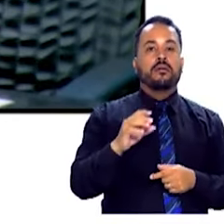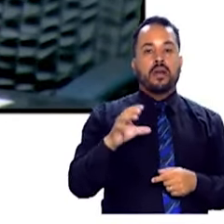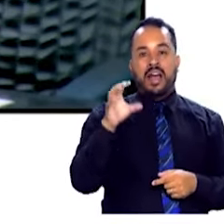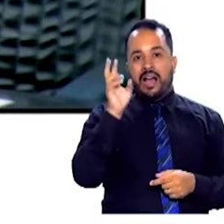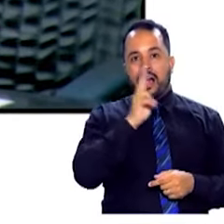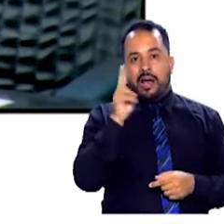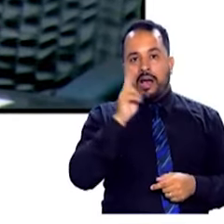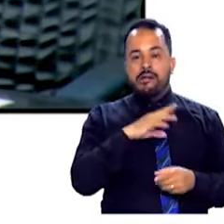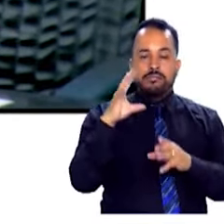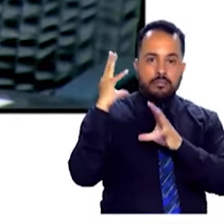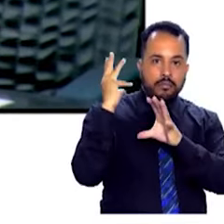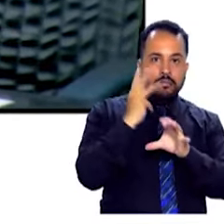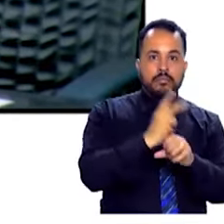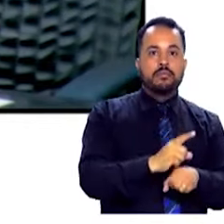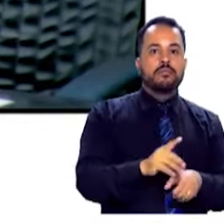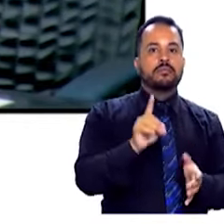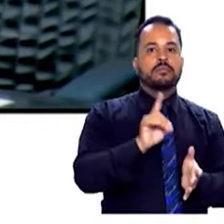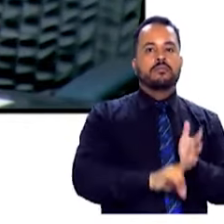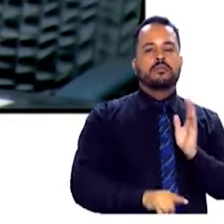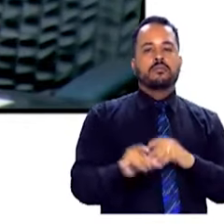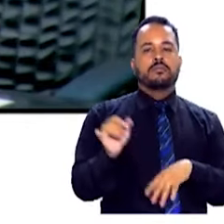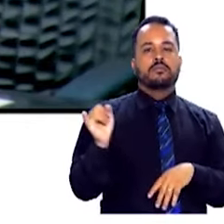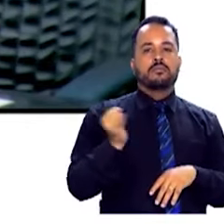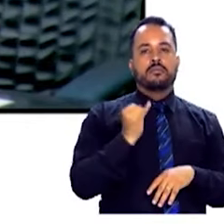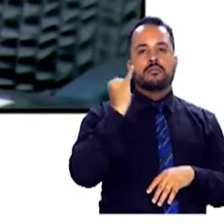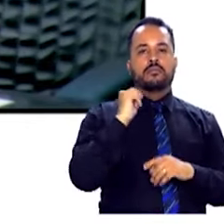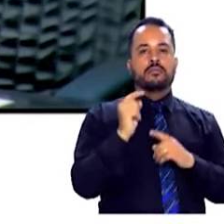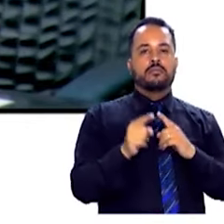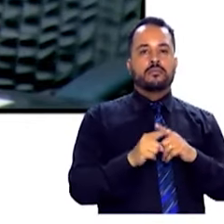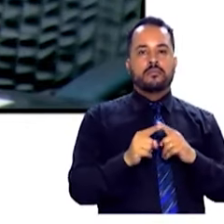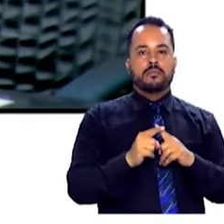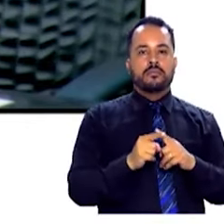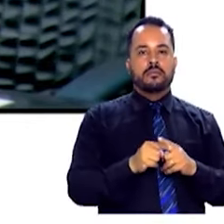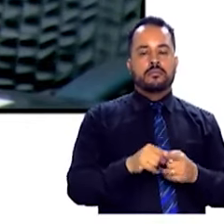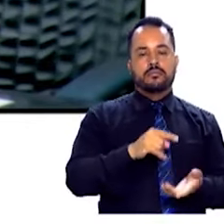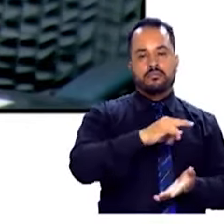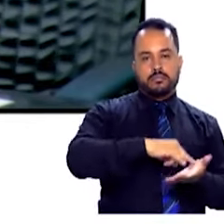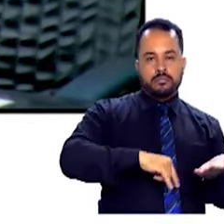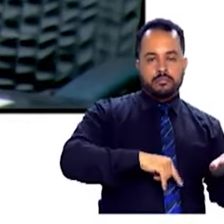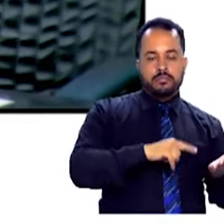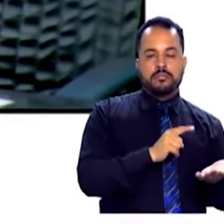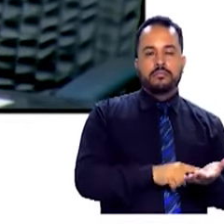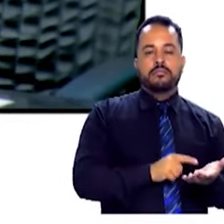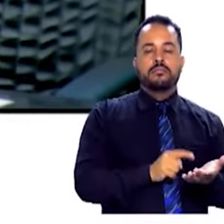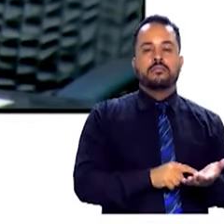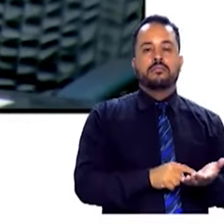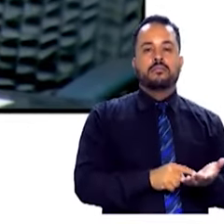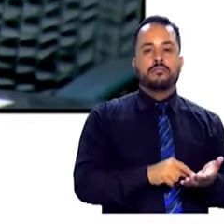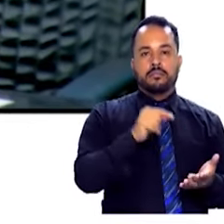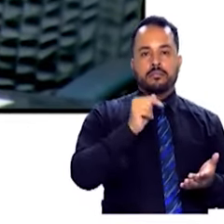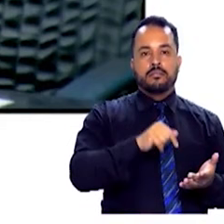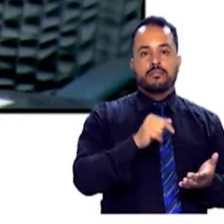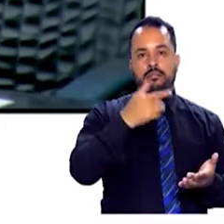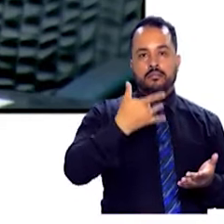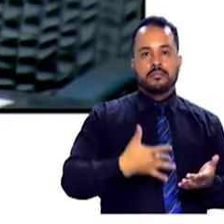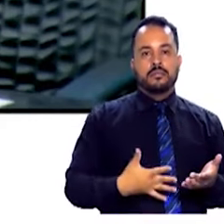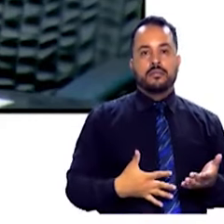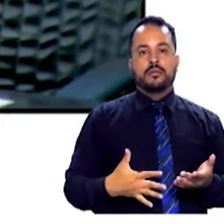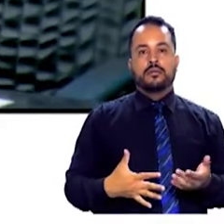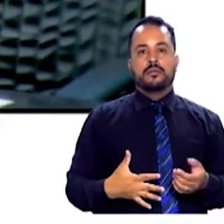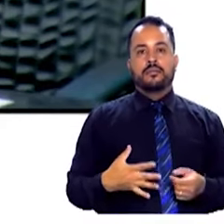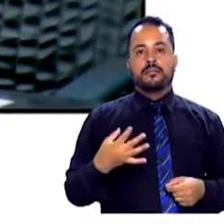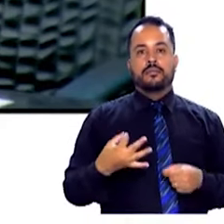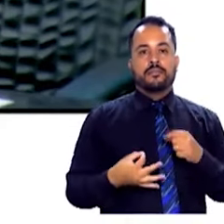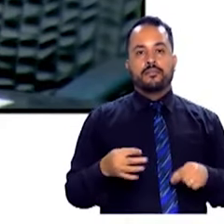direito fundamental portanto também uma cláusula bastante aberta eh que foi justificada pela pelo tribunal